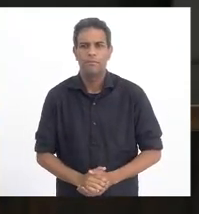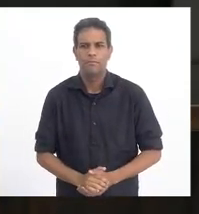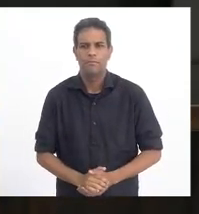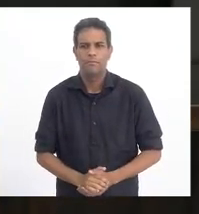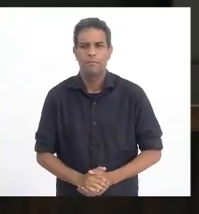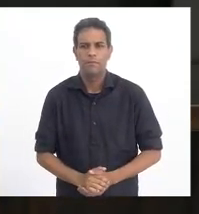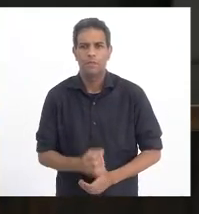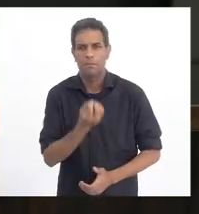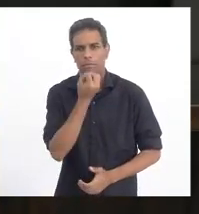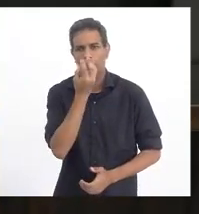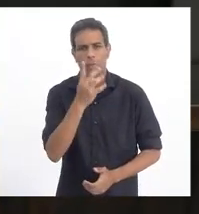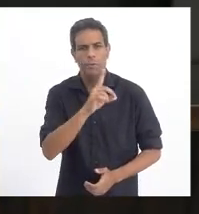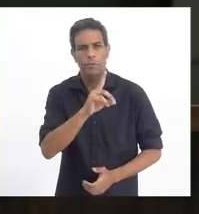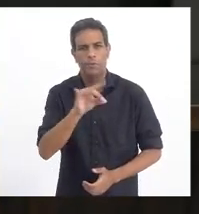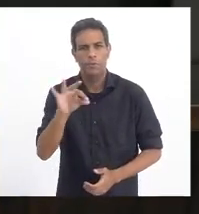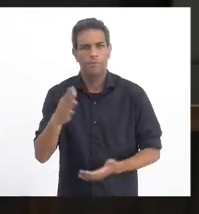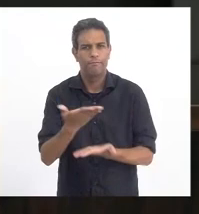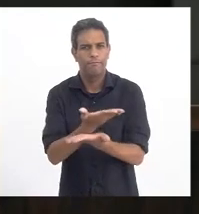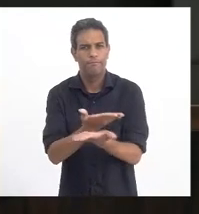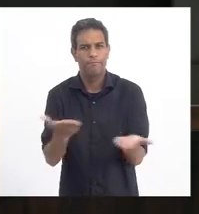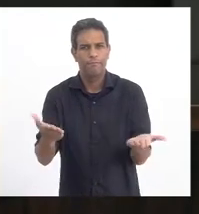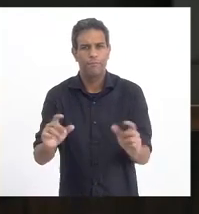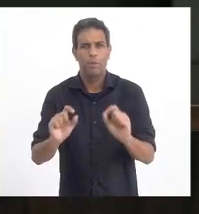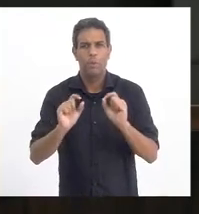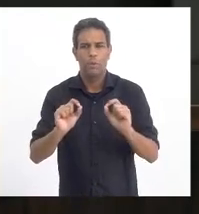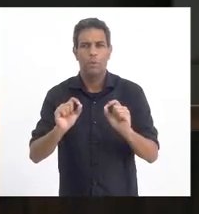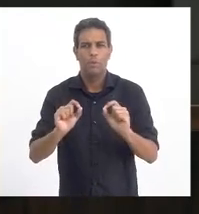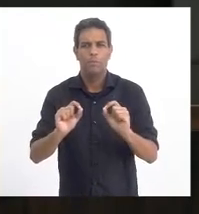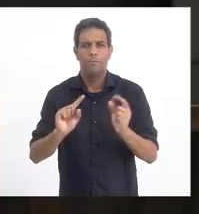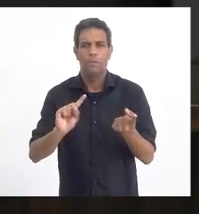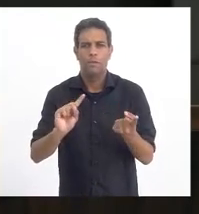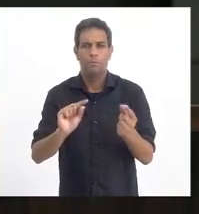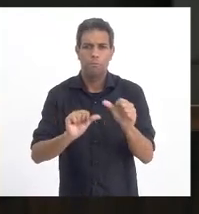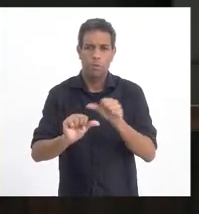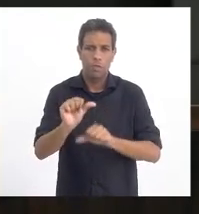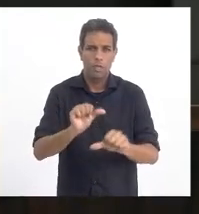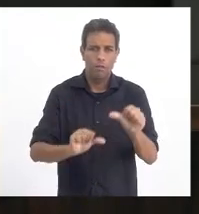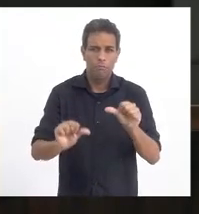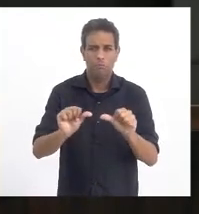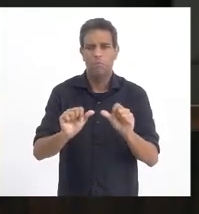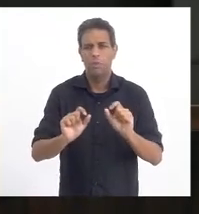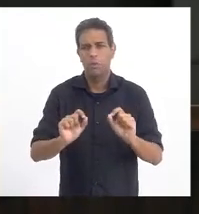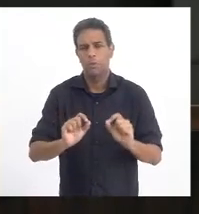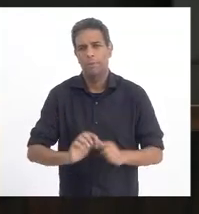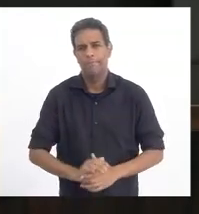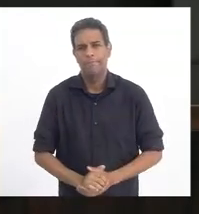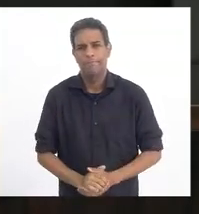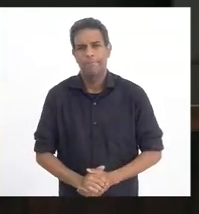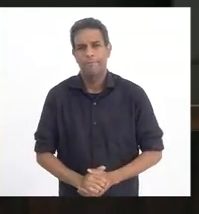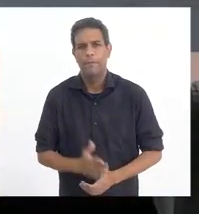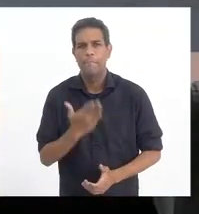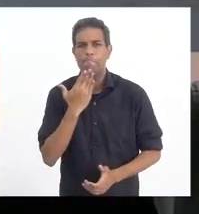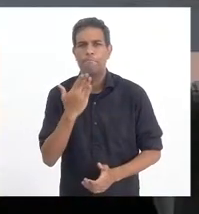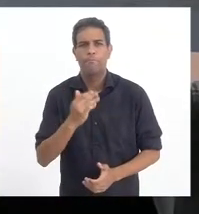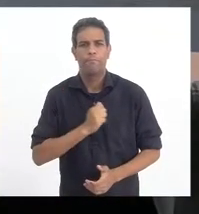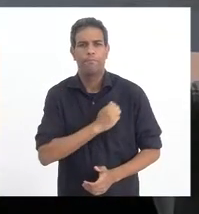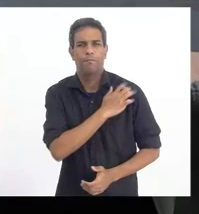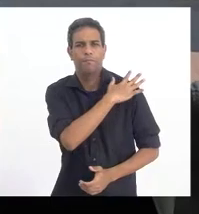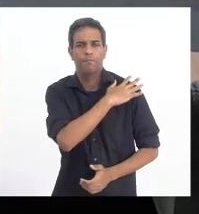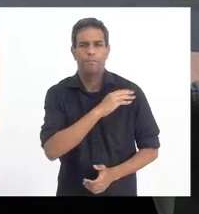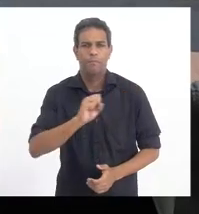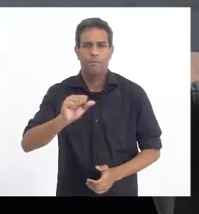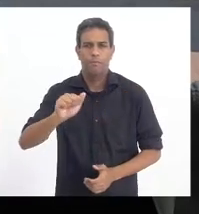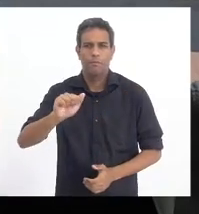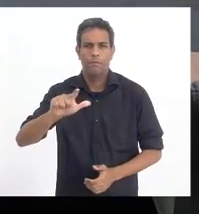bom dia a todos e a todas eu queria ter fazer uma troca que sua excelência me permitir pediu Coronel Salema para